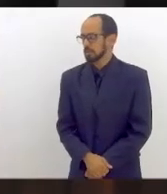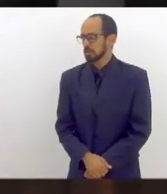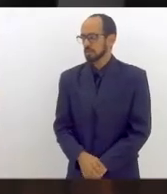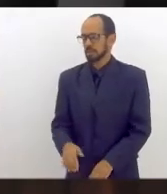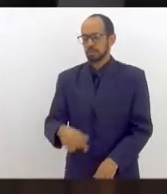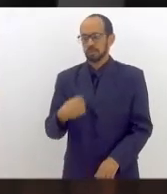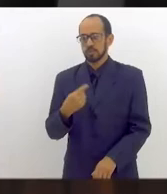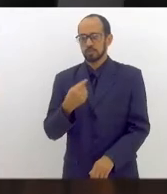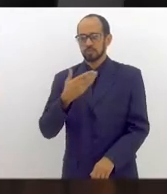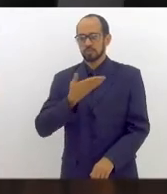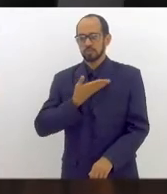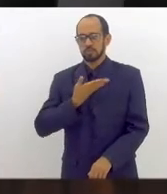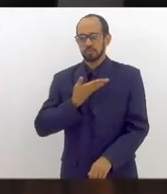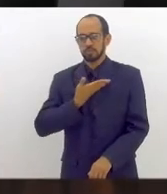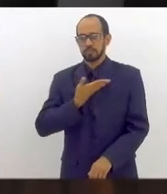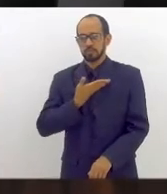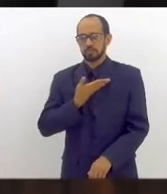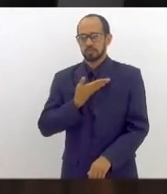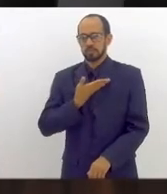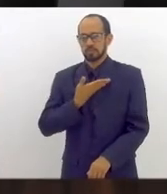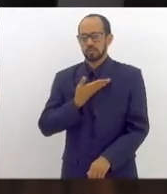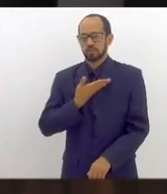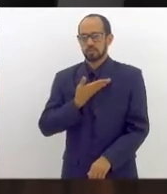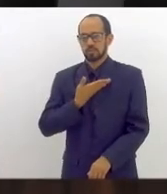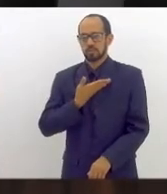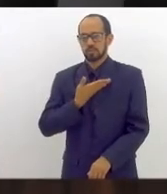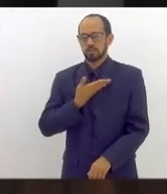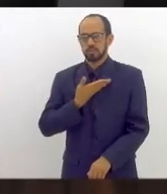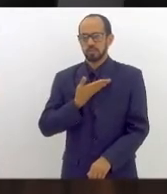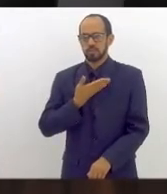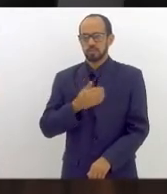nosso amigo vou